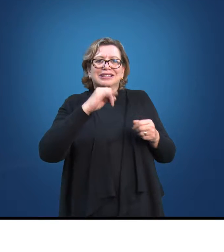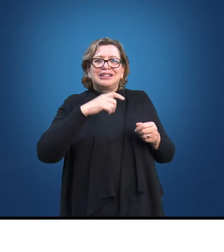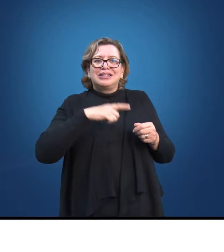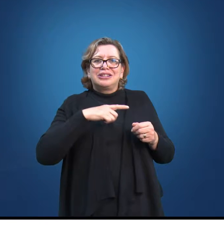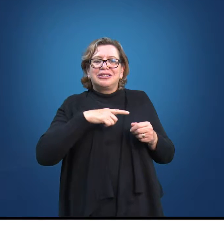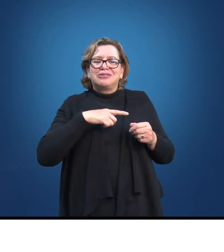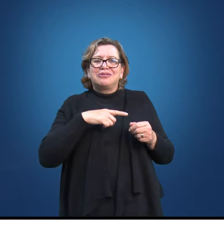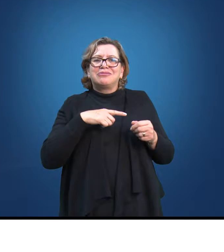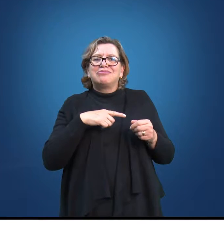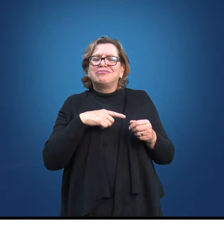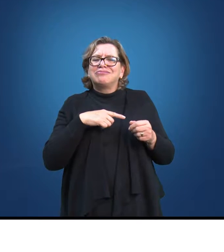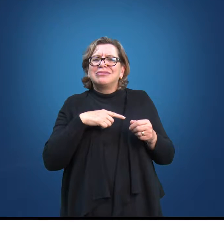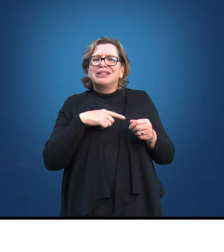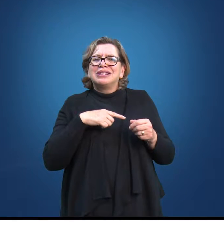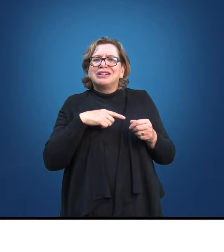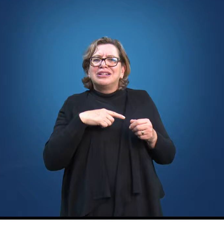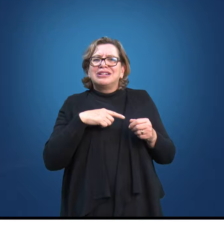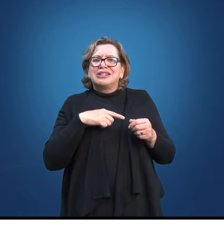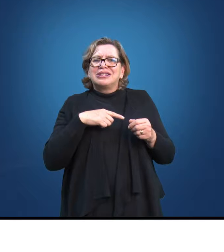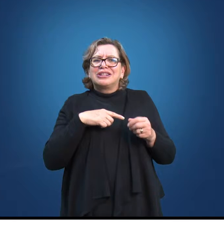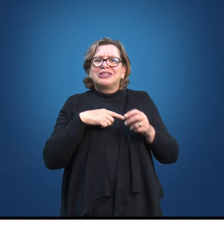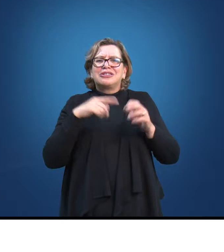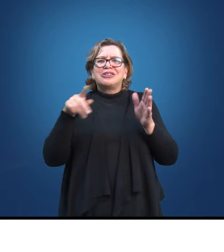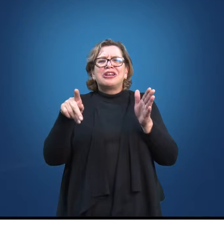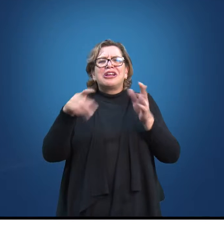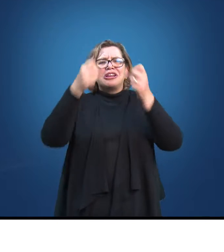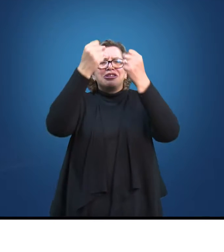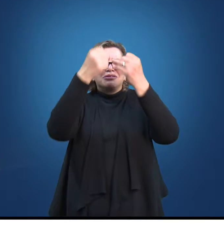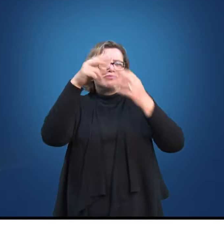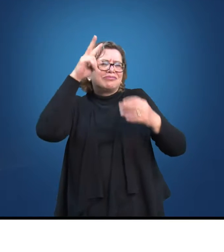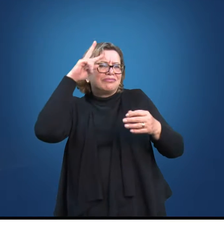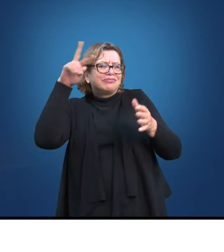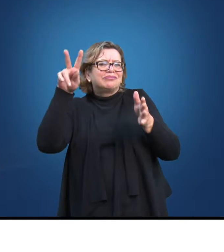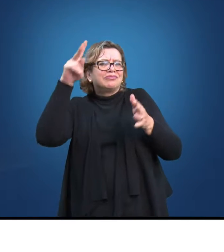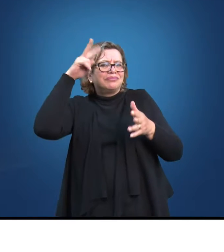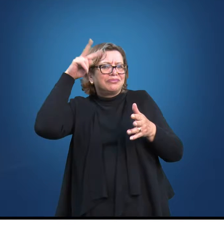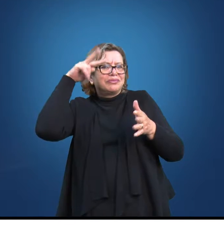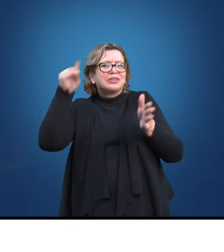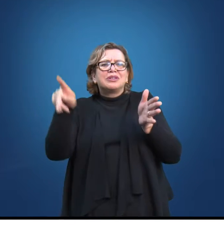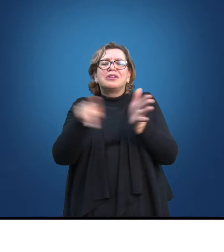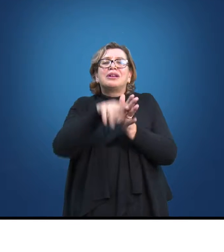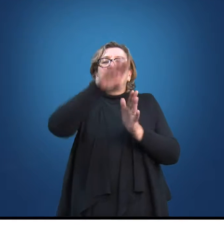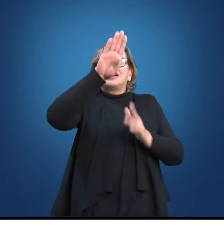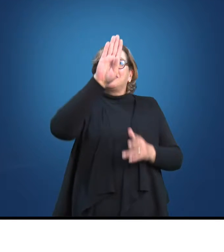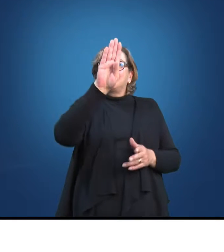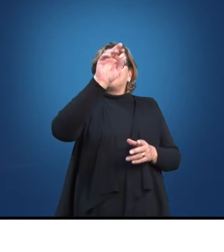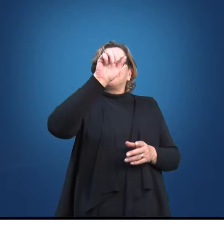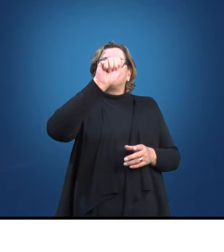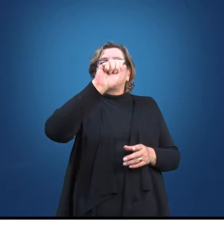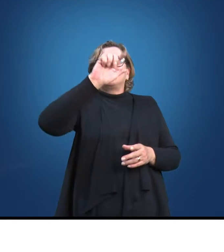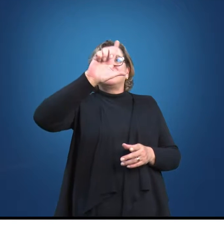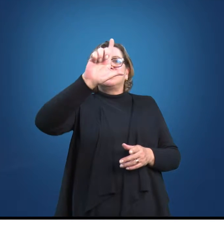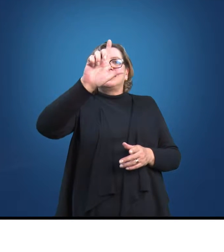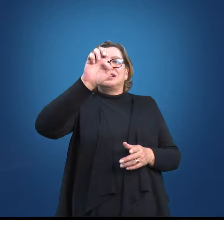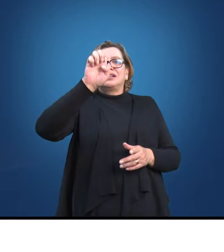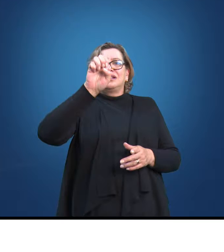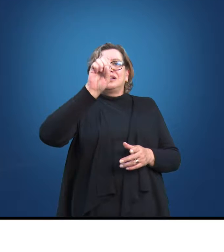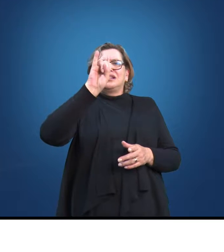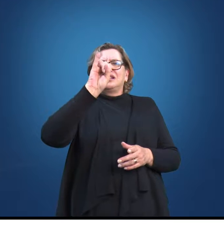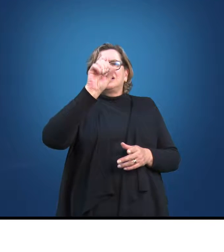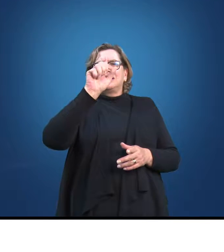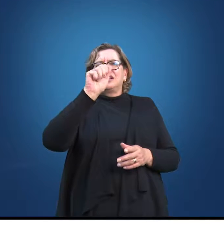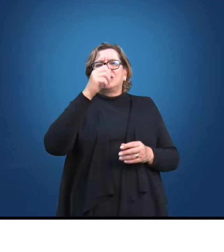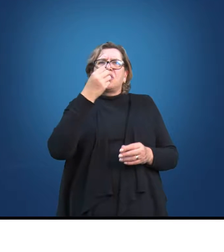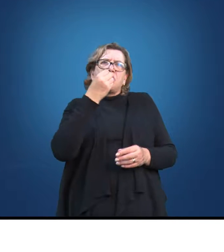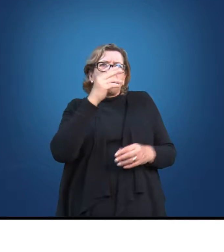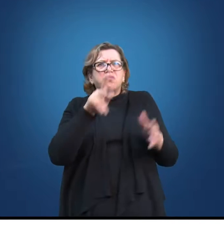a baleia, sobre a questão da baleia, ou alguma coisa assim sobre a respeito